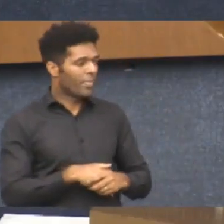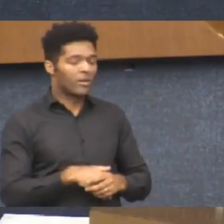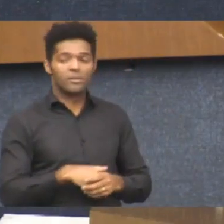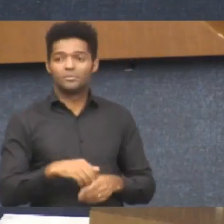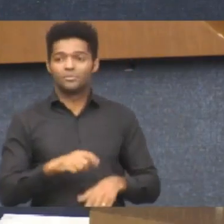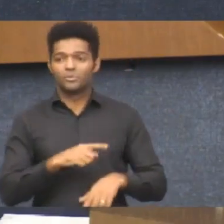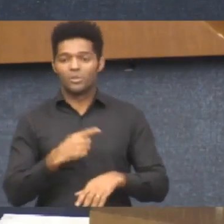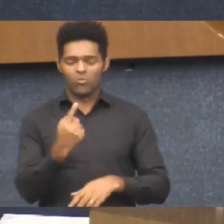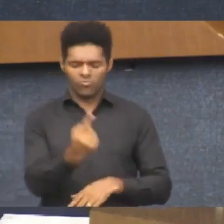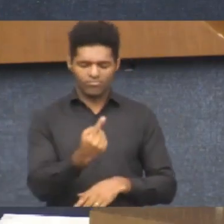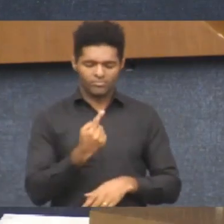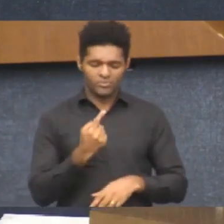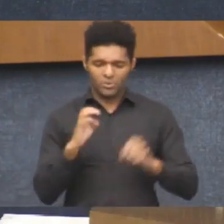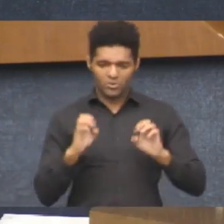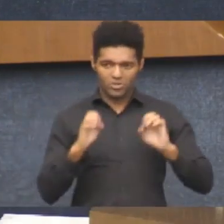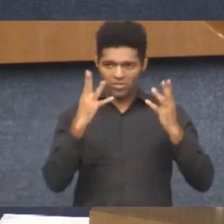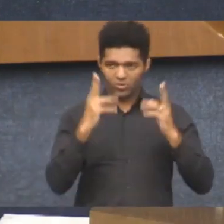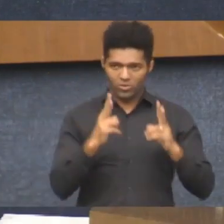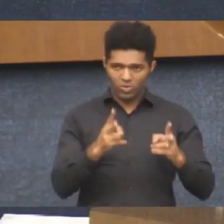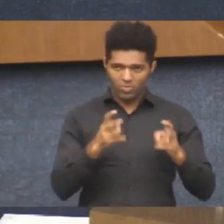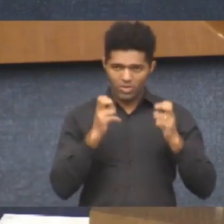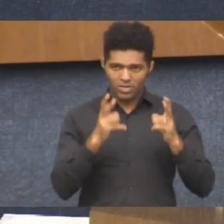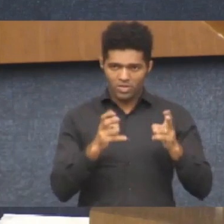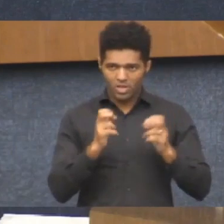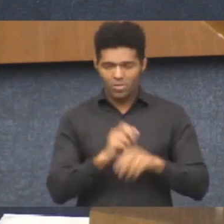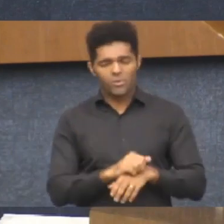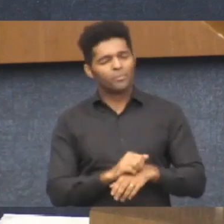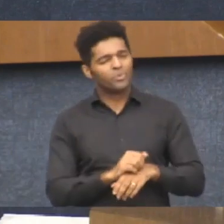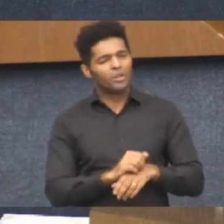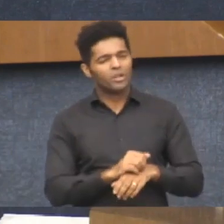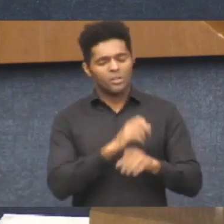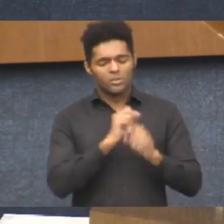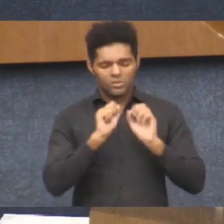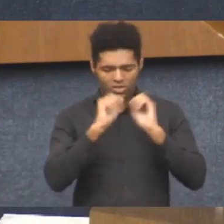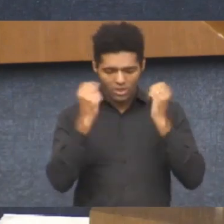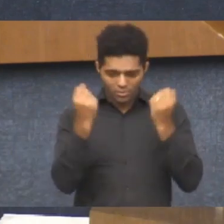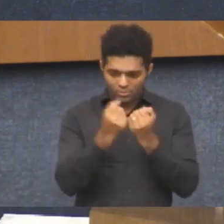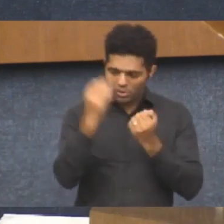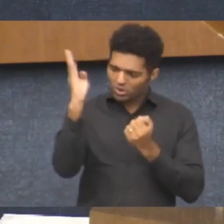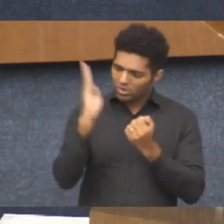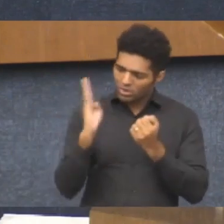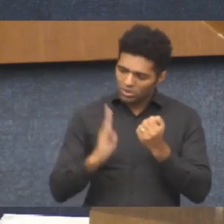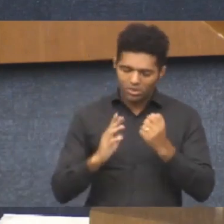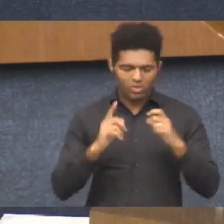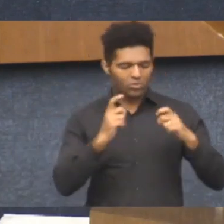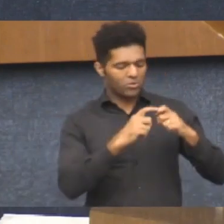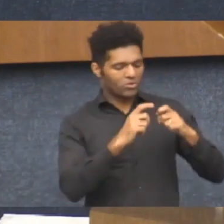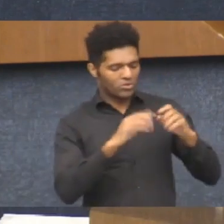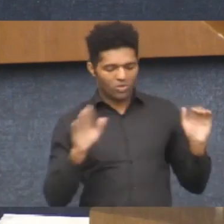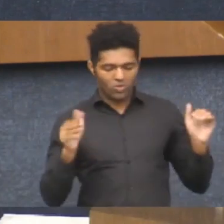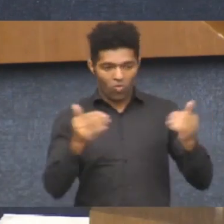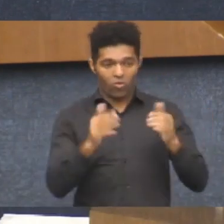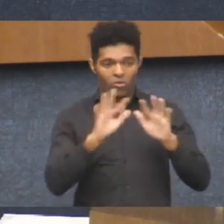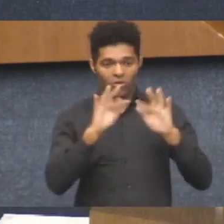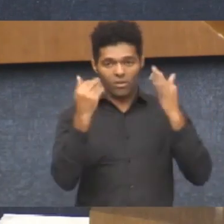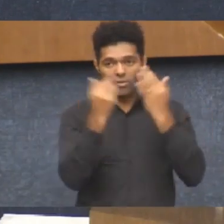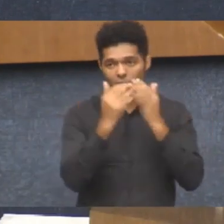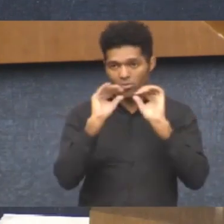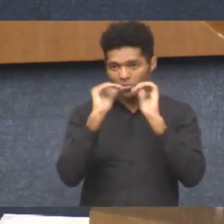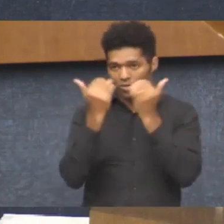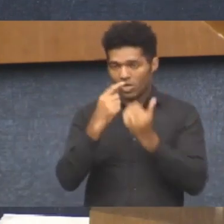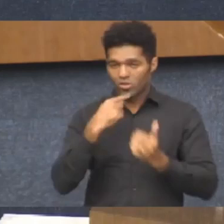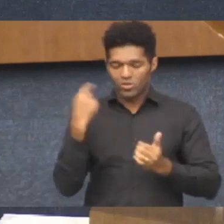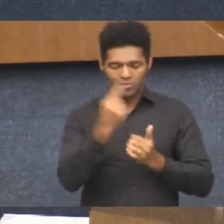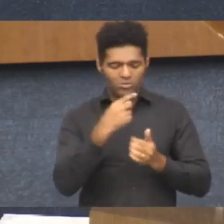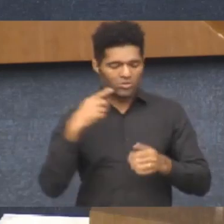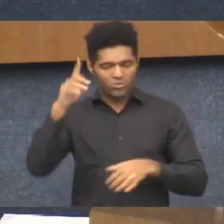Quando eu vi, né, o evento Sociedade Brasileira de Medicina de Família e Comunidade, a gente vem lidando de uma forma cotidiana, né,